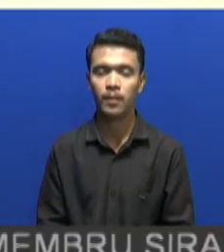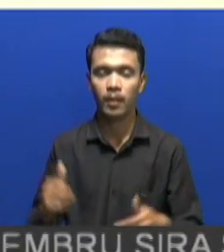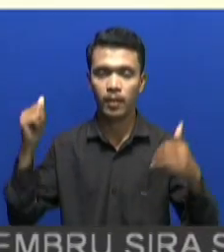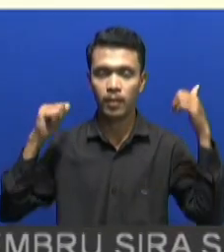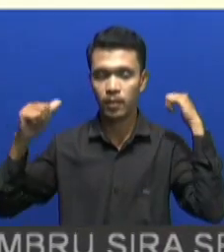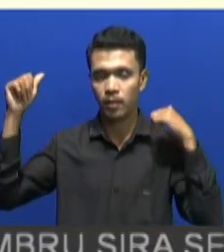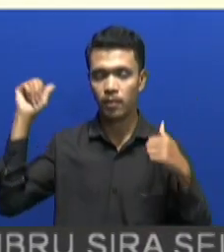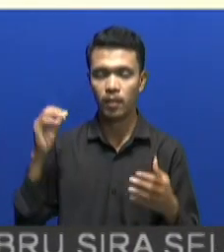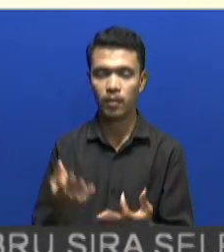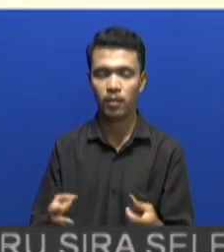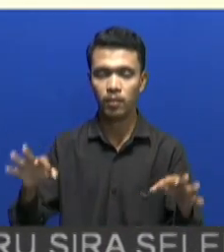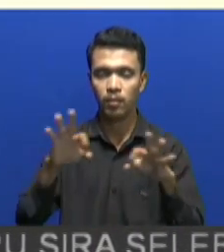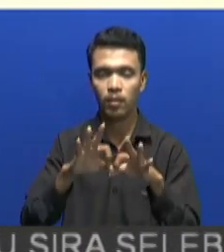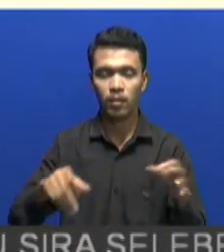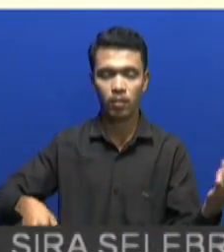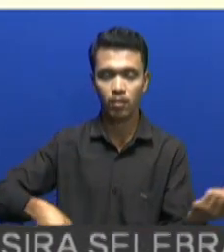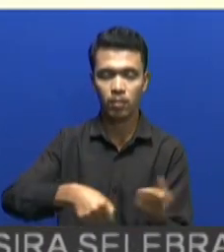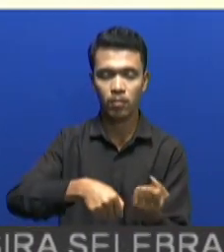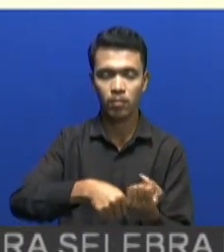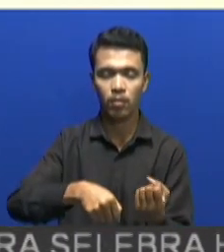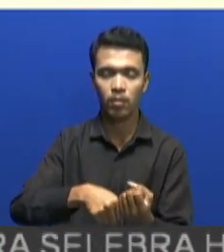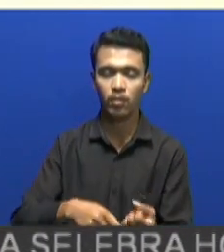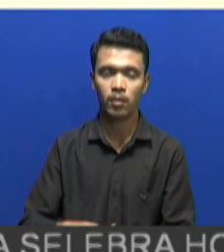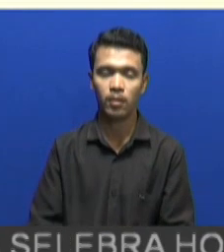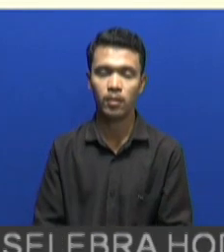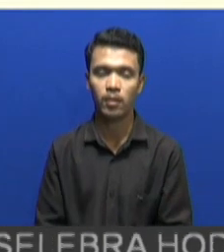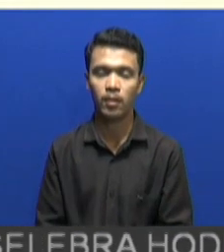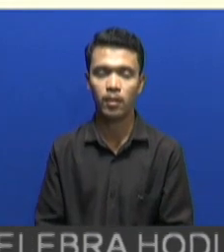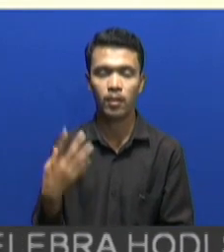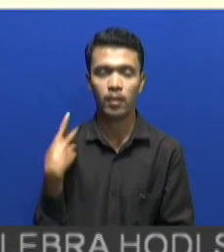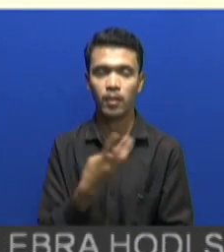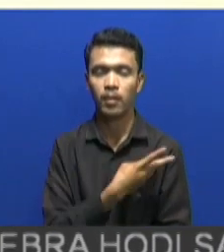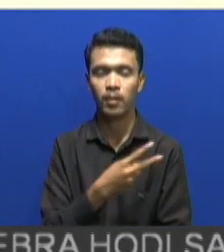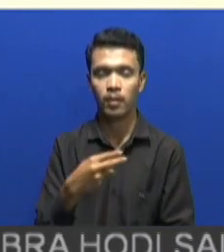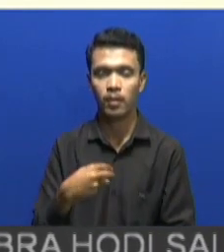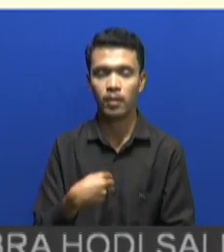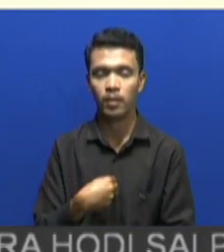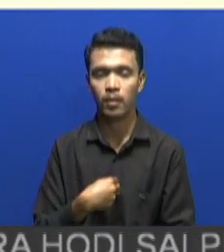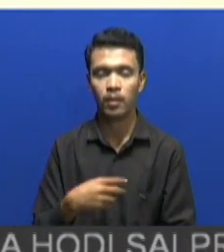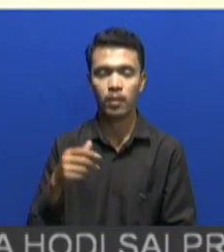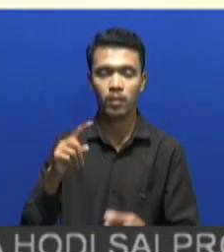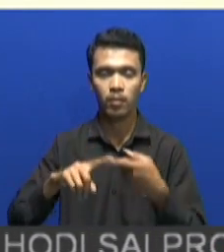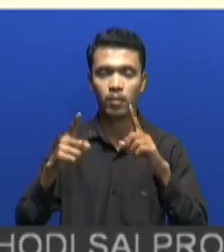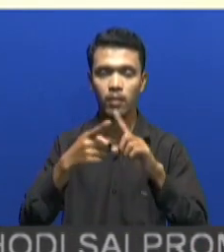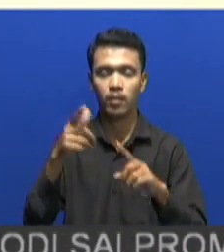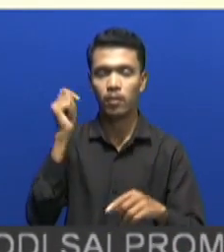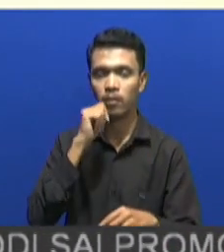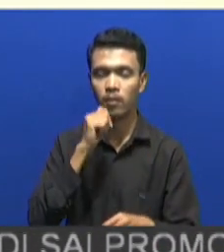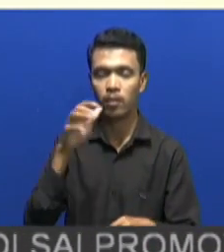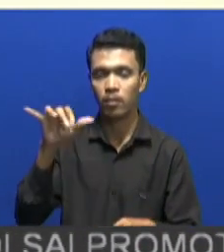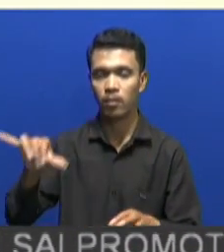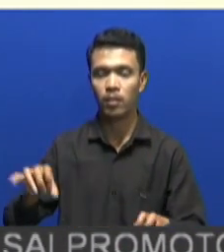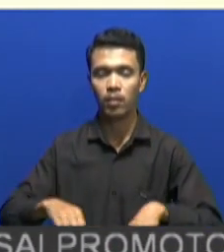atividade importante no nível de eleva conhecimento e também feito uma luxira ou insama que